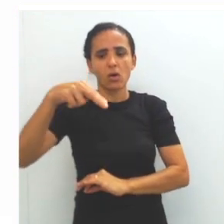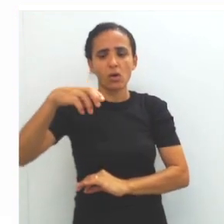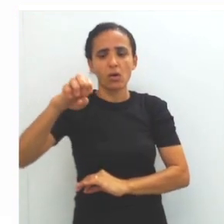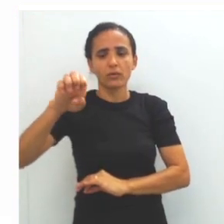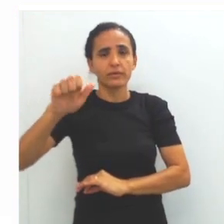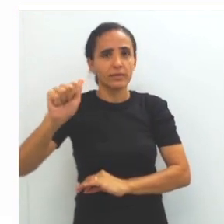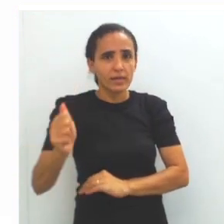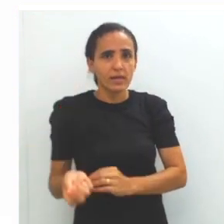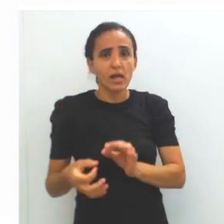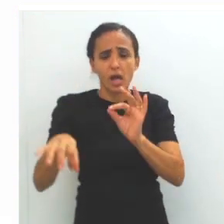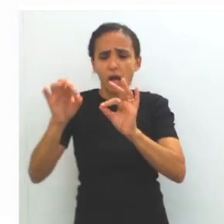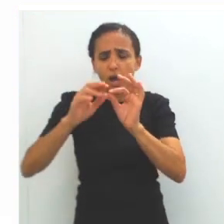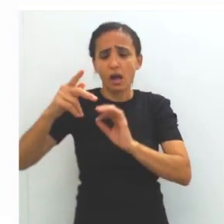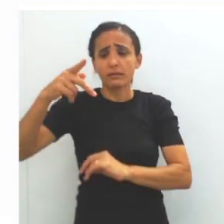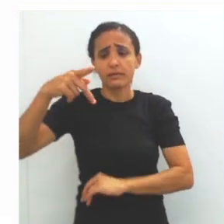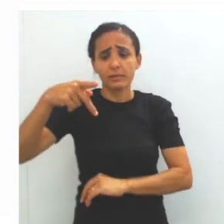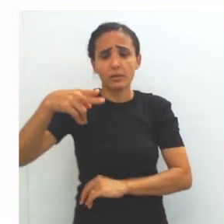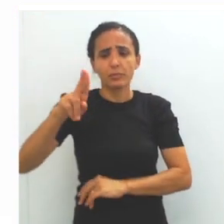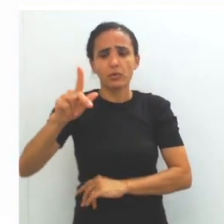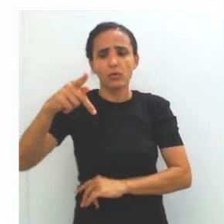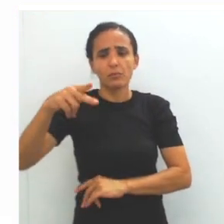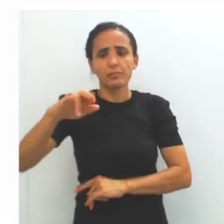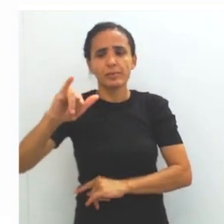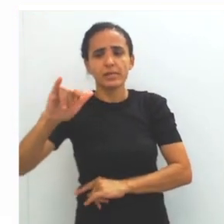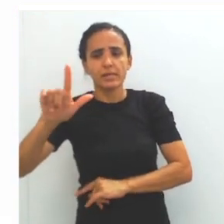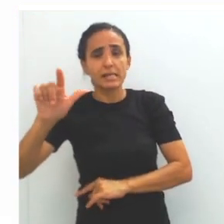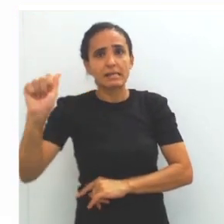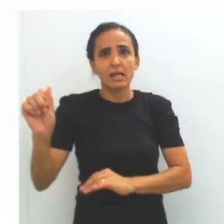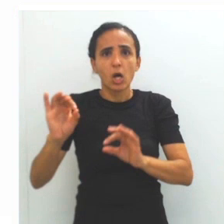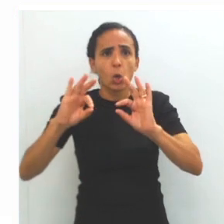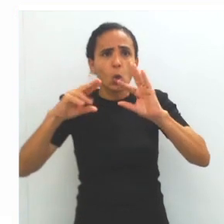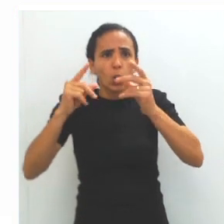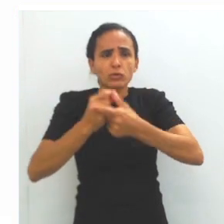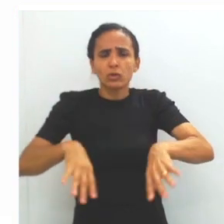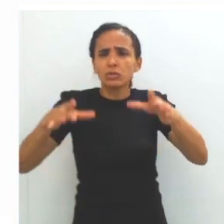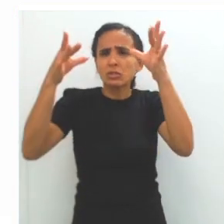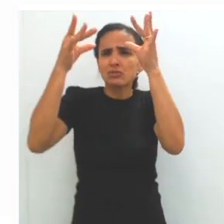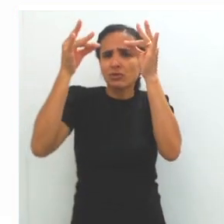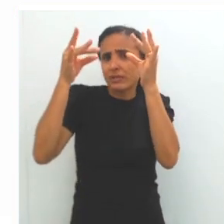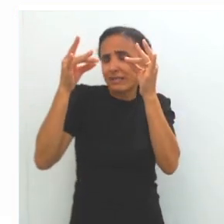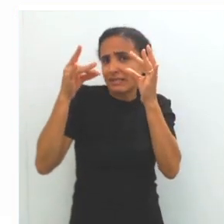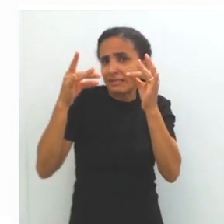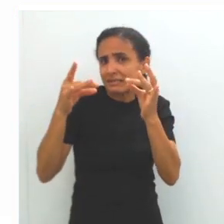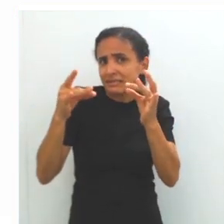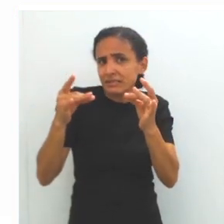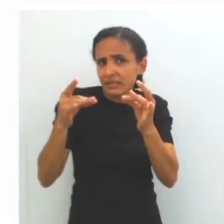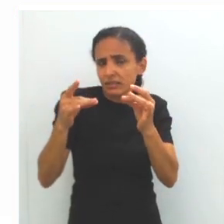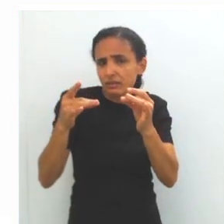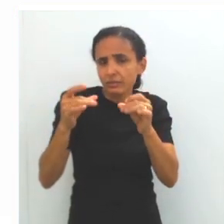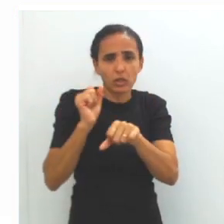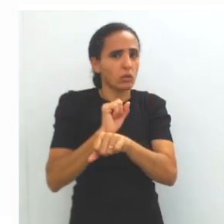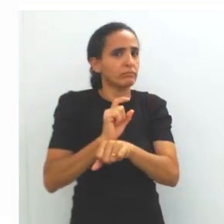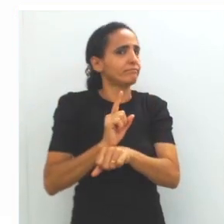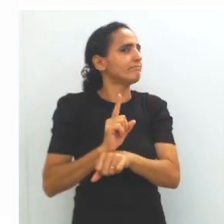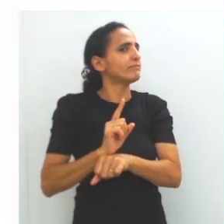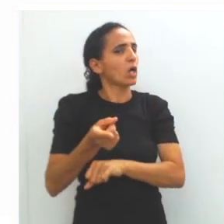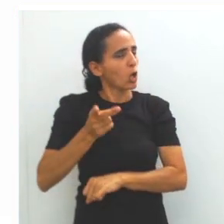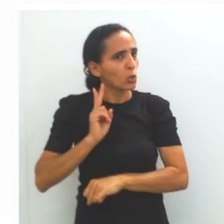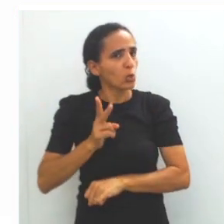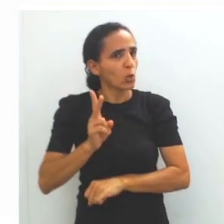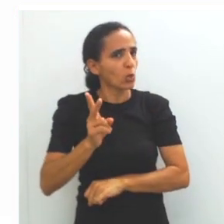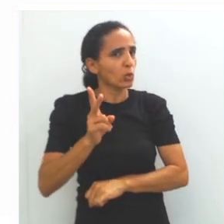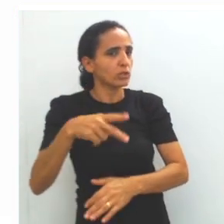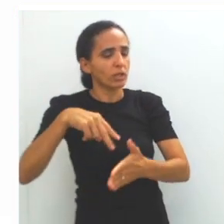córnea, atravessa a pupila, atravessa o espelho, que é o cristalino, e para por aí?